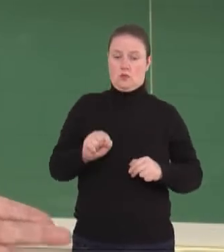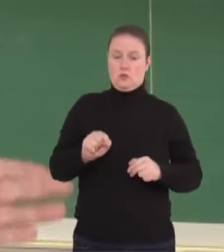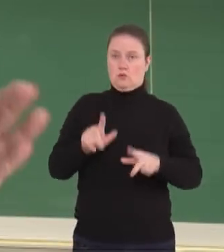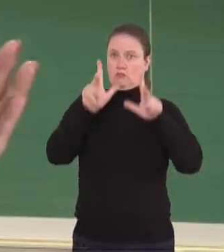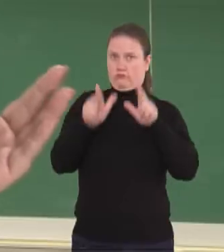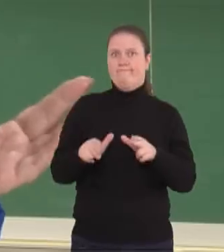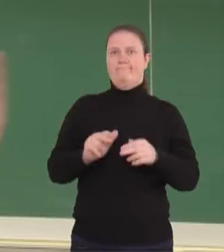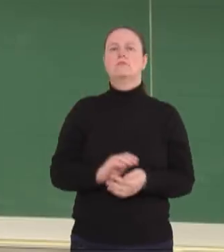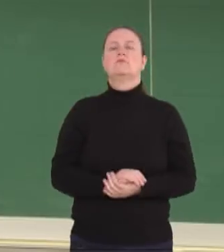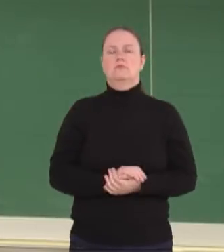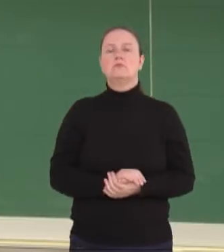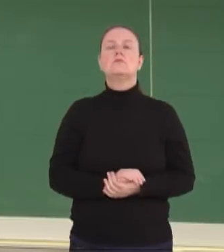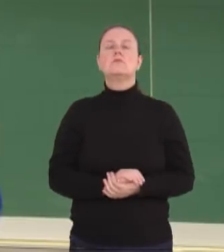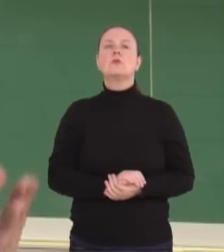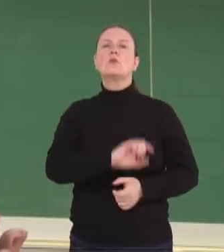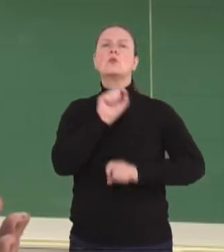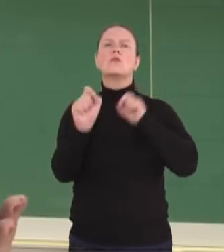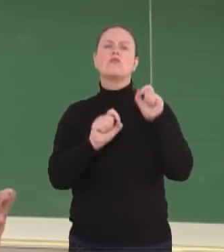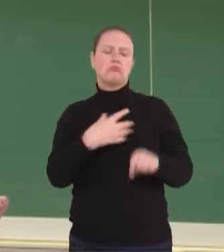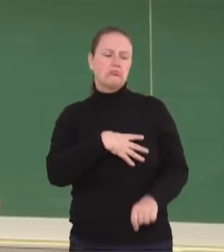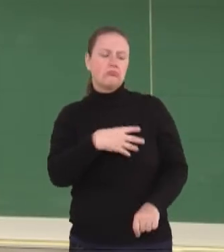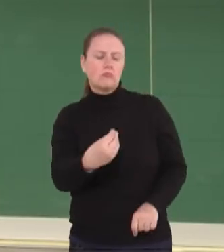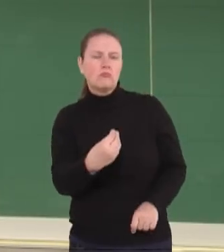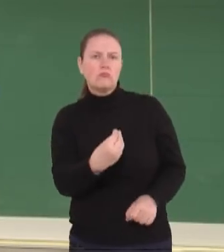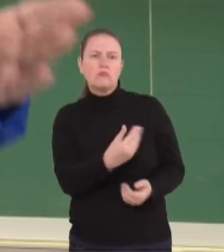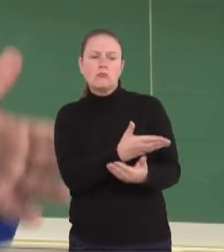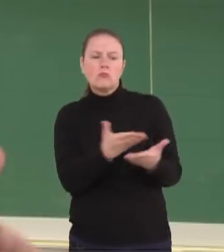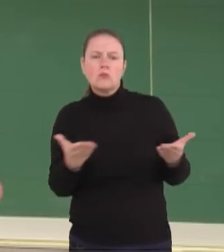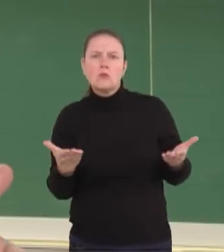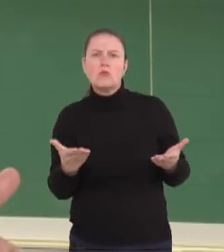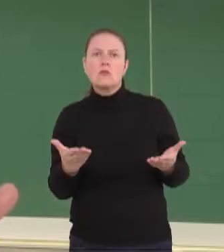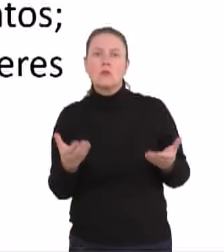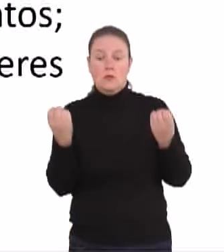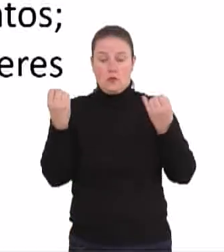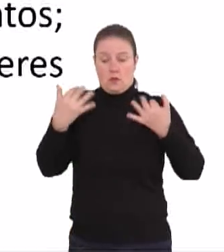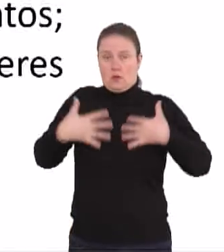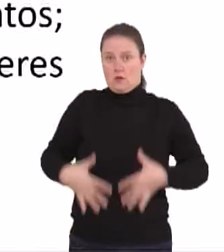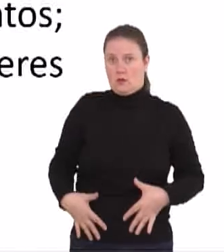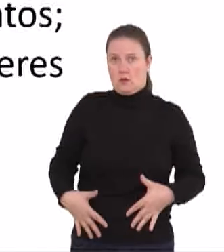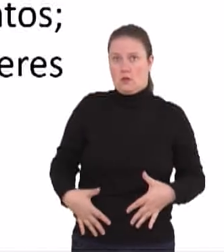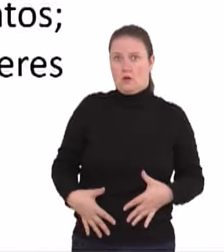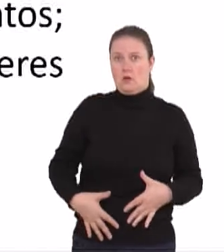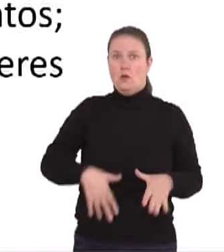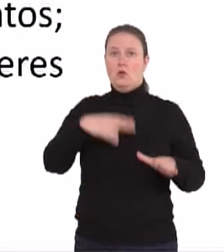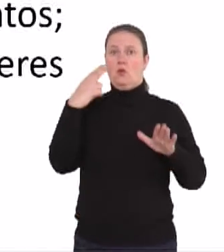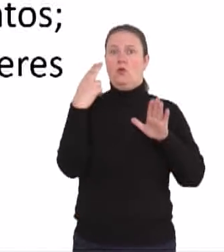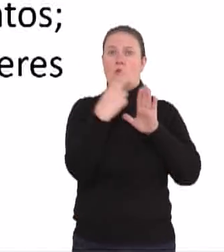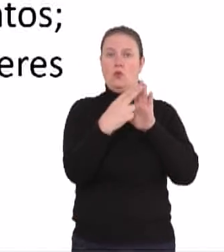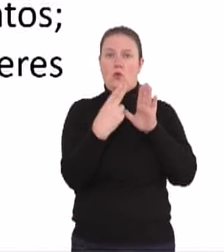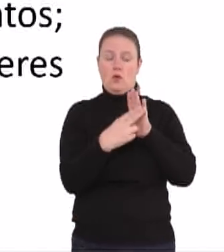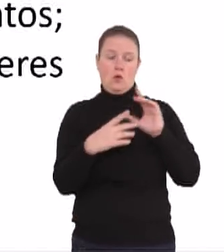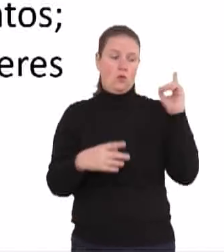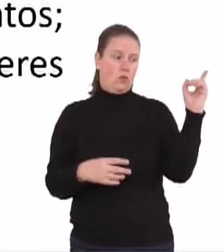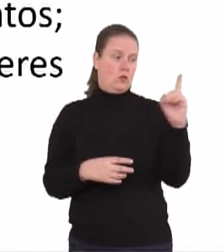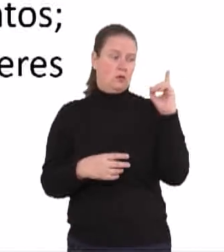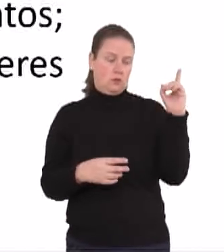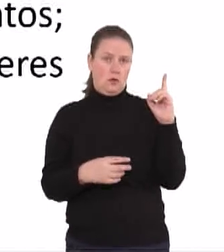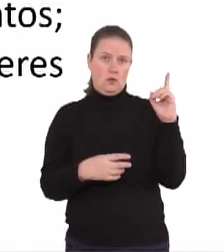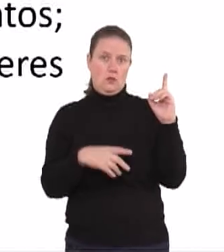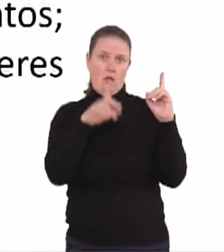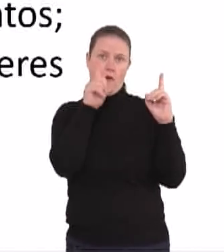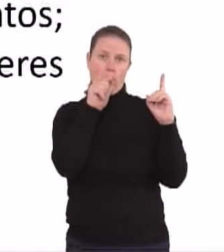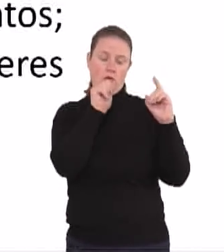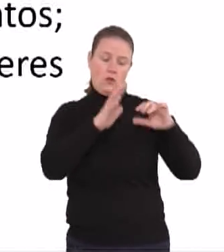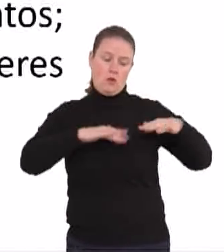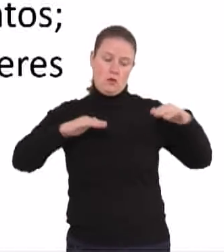né? Então, quem são esses filhos? Agora vai ser explicado, Tangaroa, vírgula, deus das águas. Só que agora ele